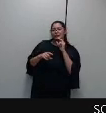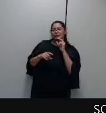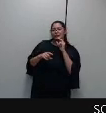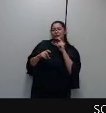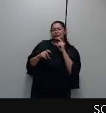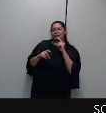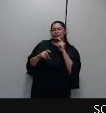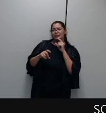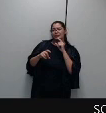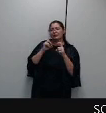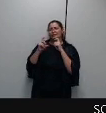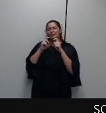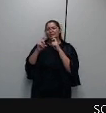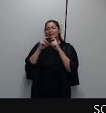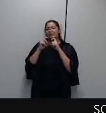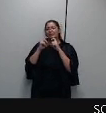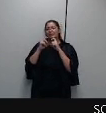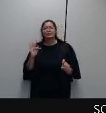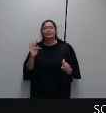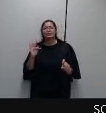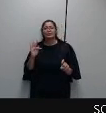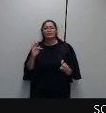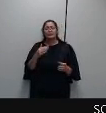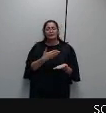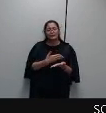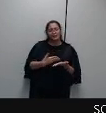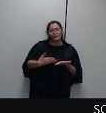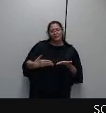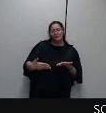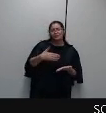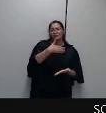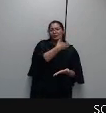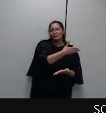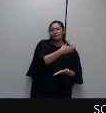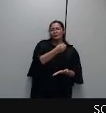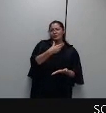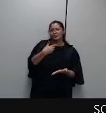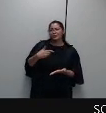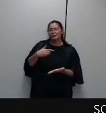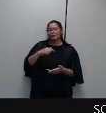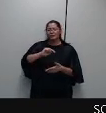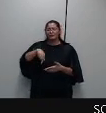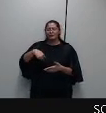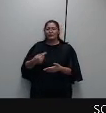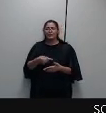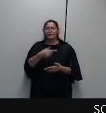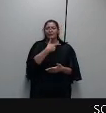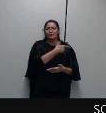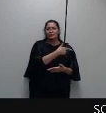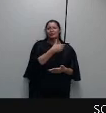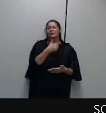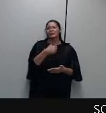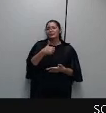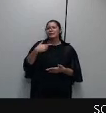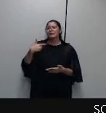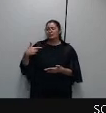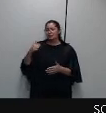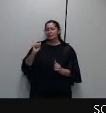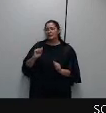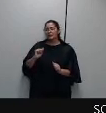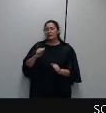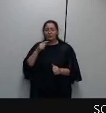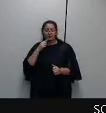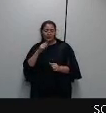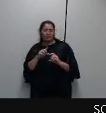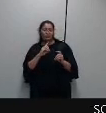na que teve início em 2007 2012 são Dados que eu recolhi aqui em quantos debates trans